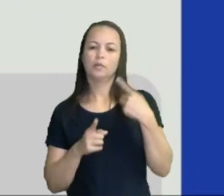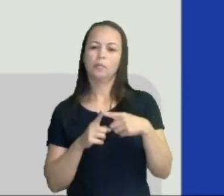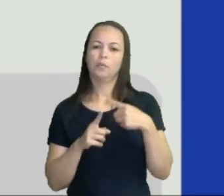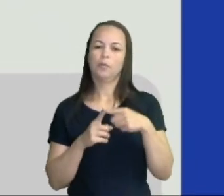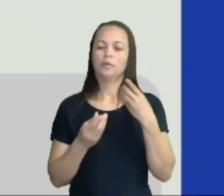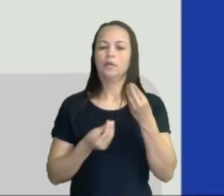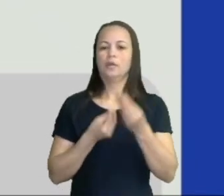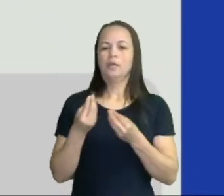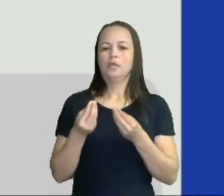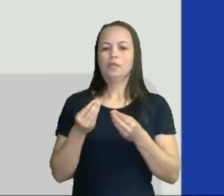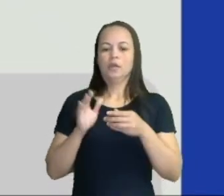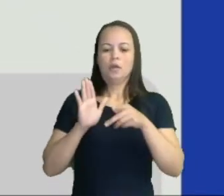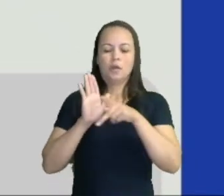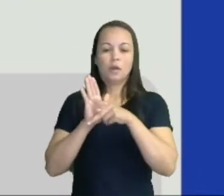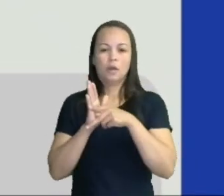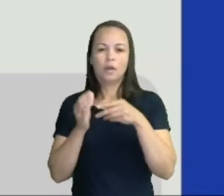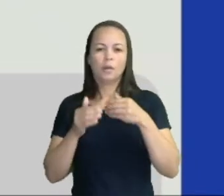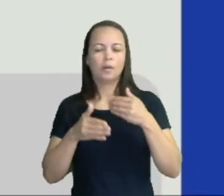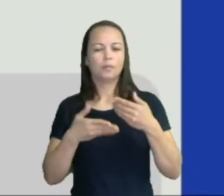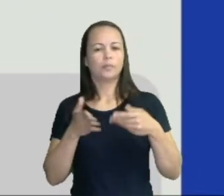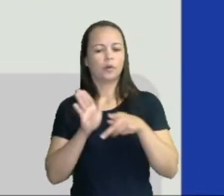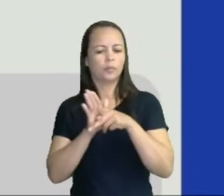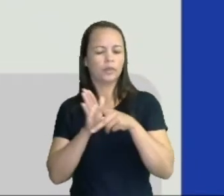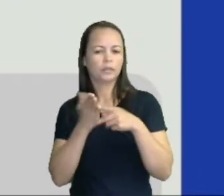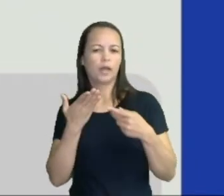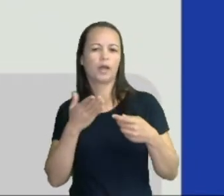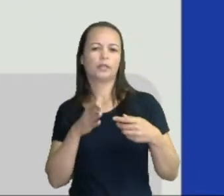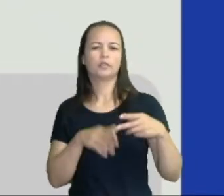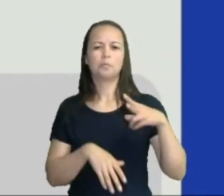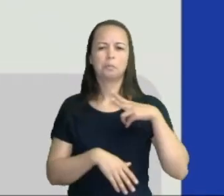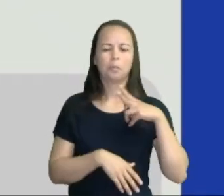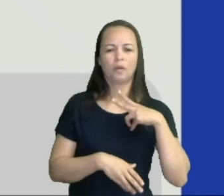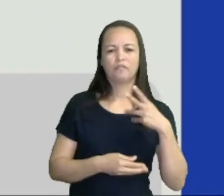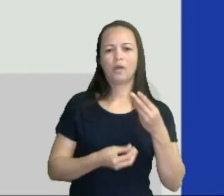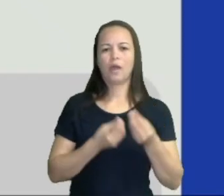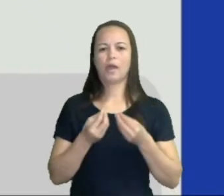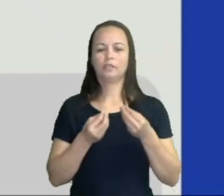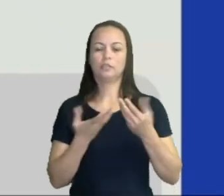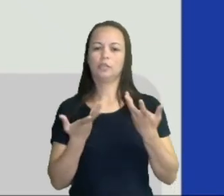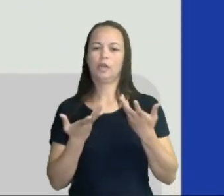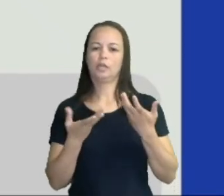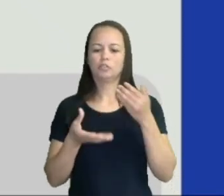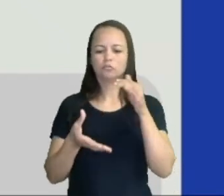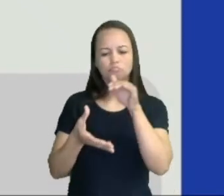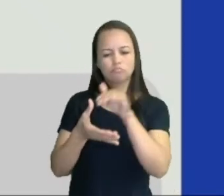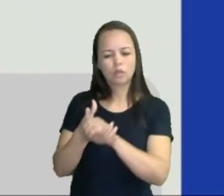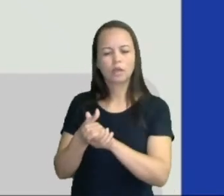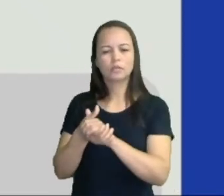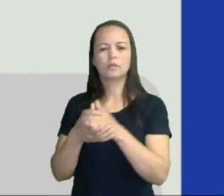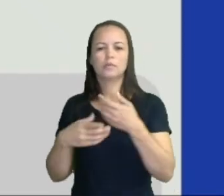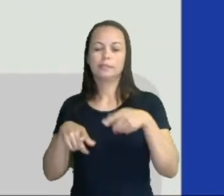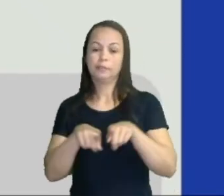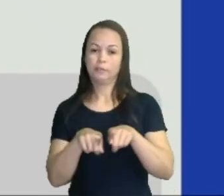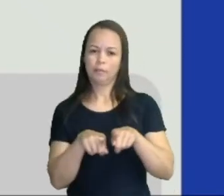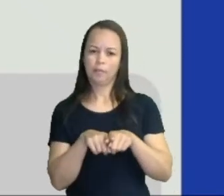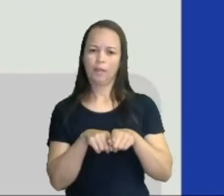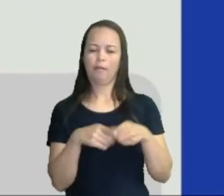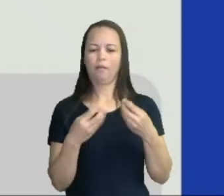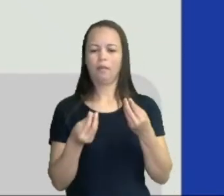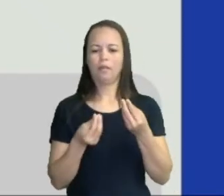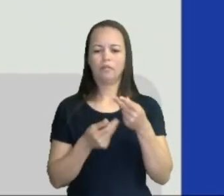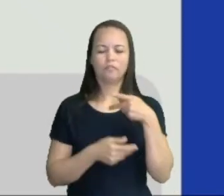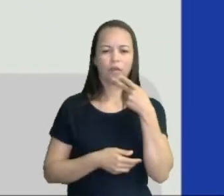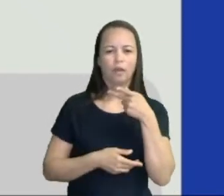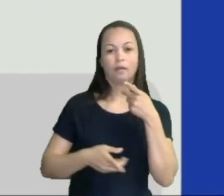a questão da propriedade privada, institui a questão do casamento, institui